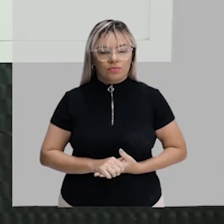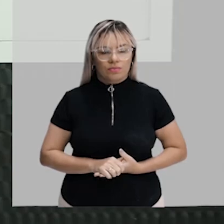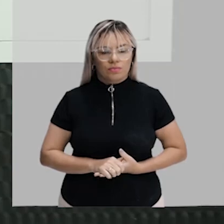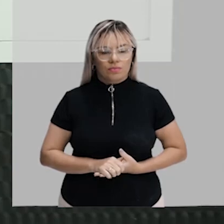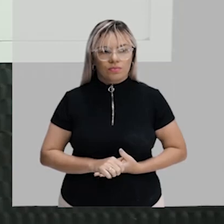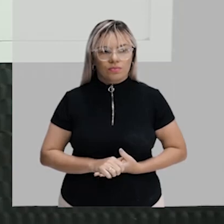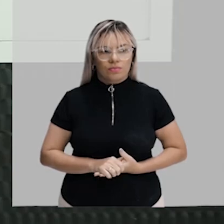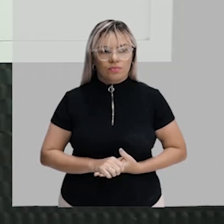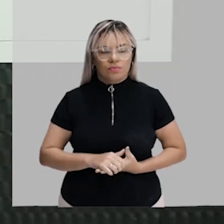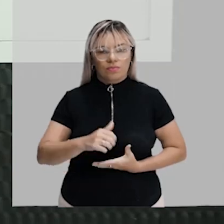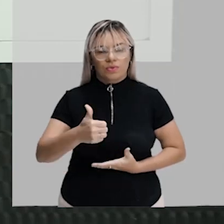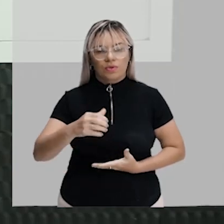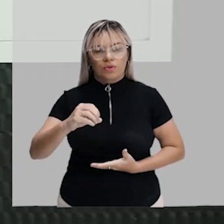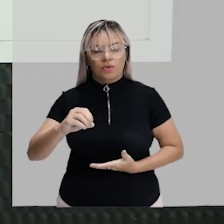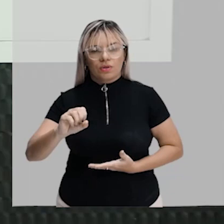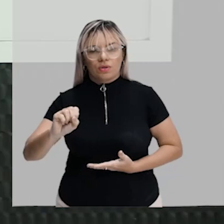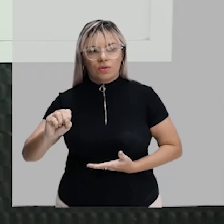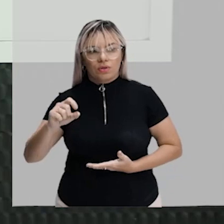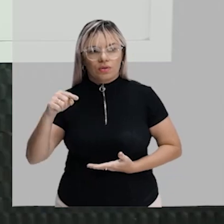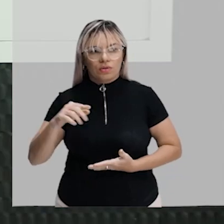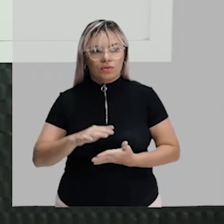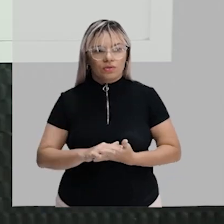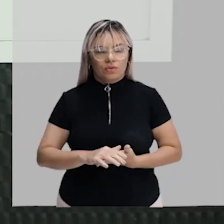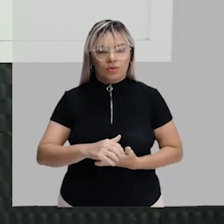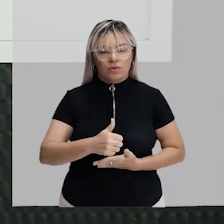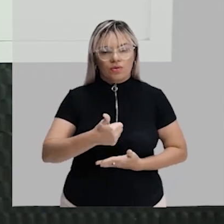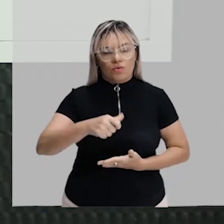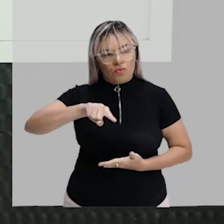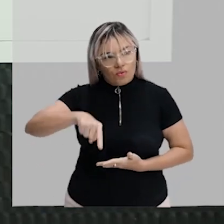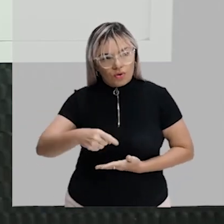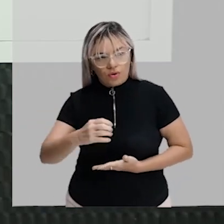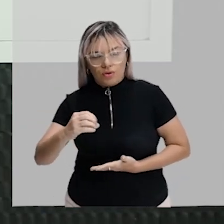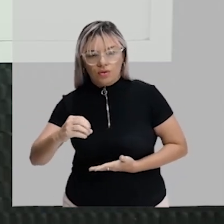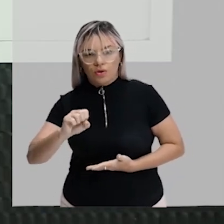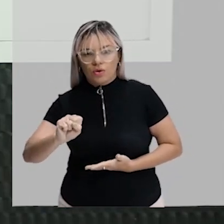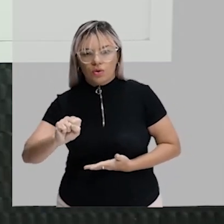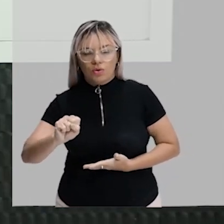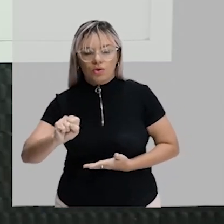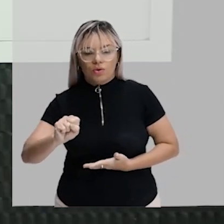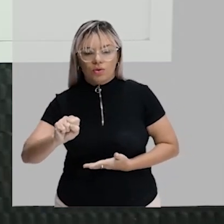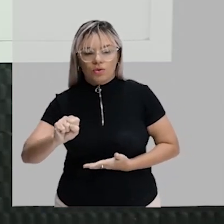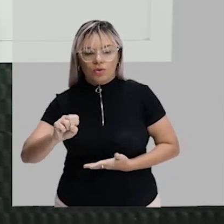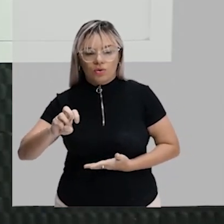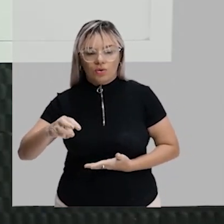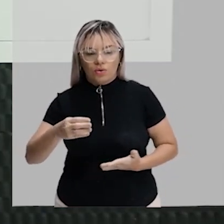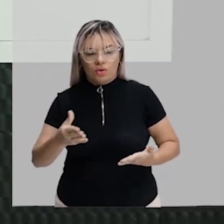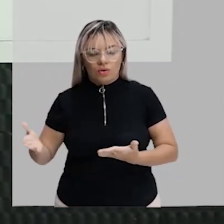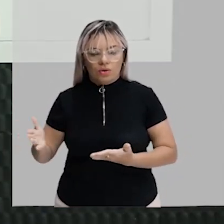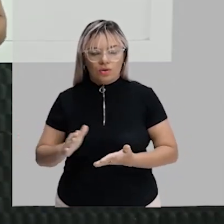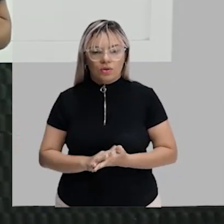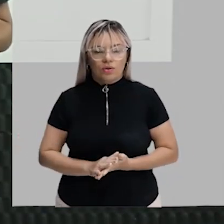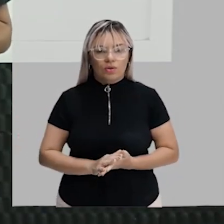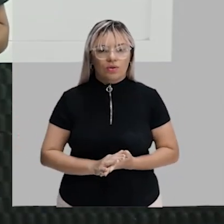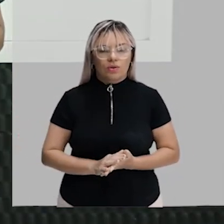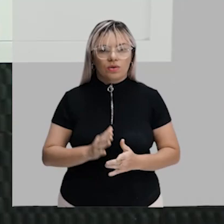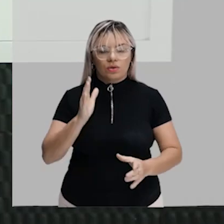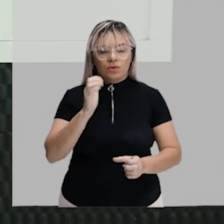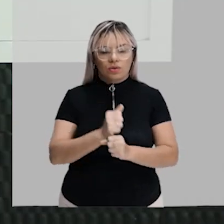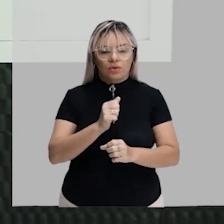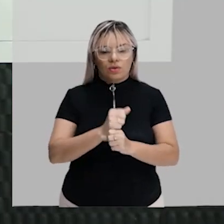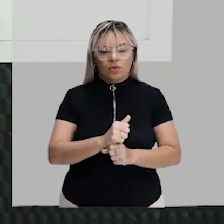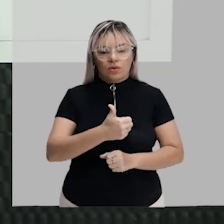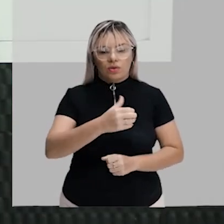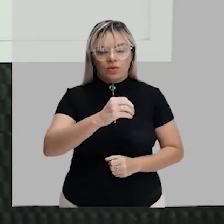1,08 milhões. Então, o total de pessoas sem carteira assinada, esses